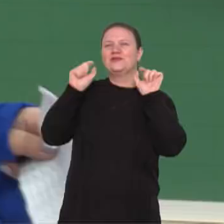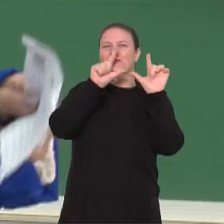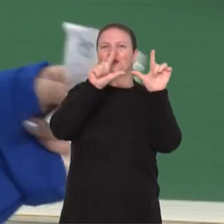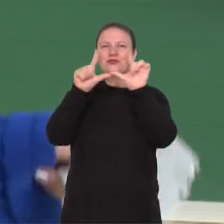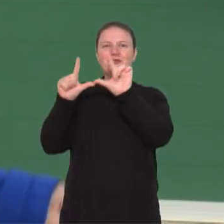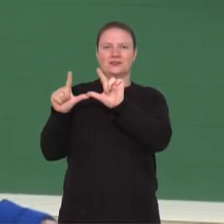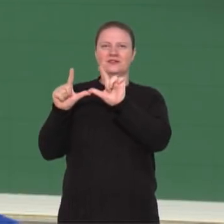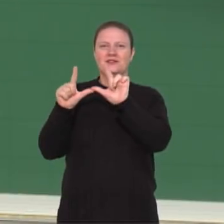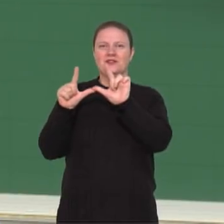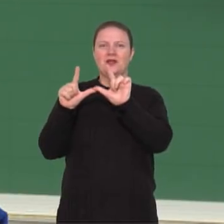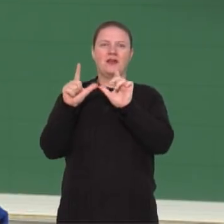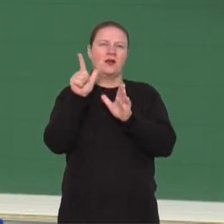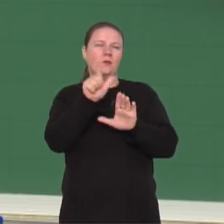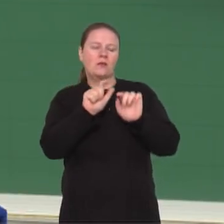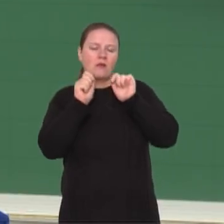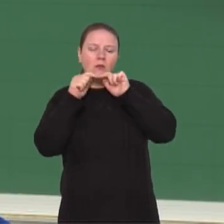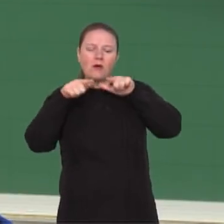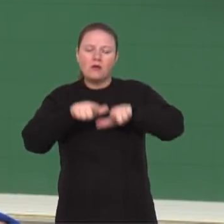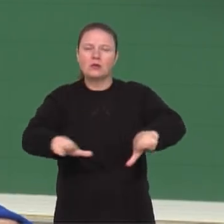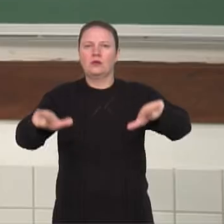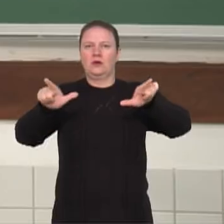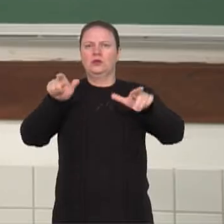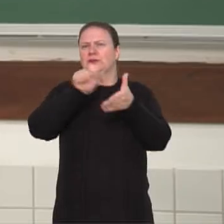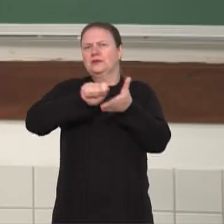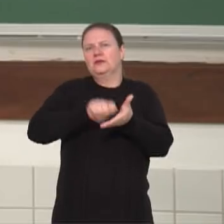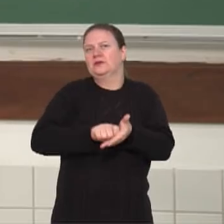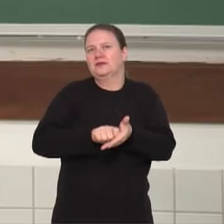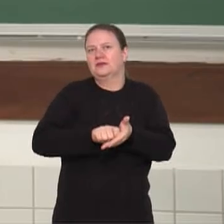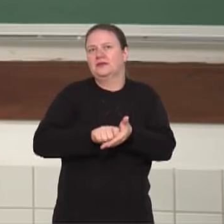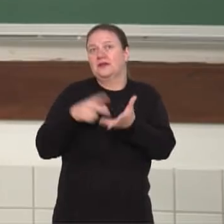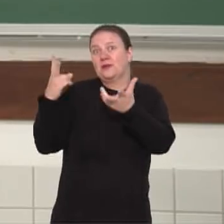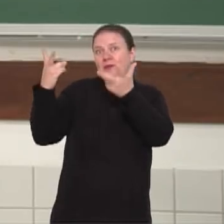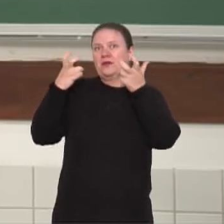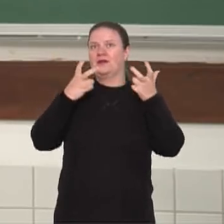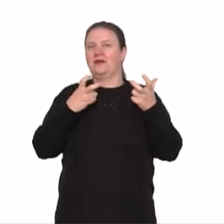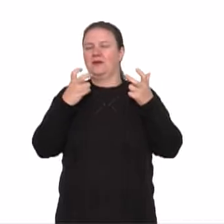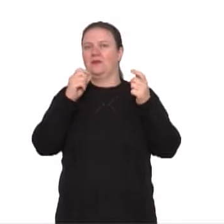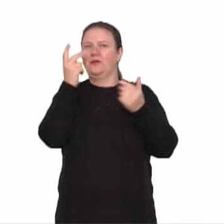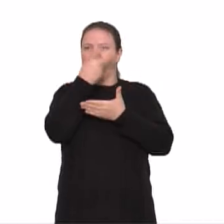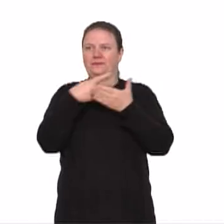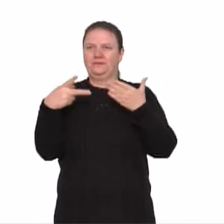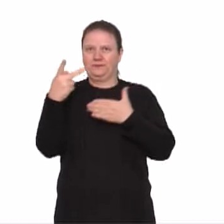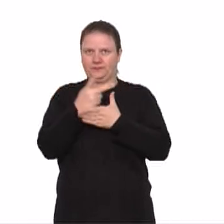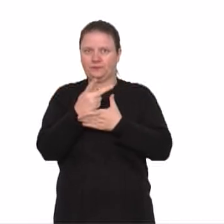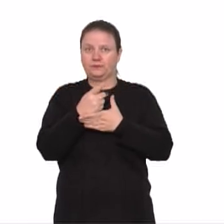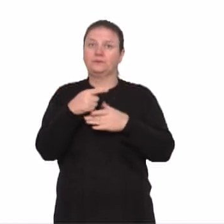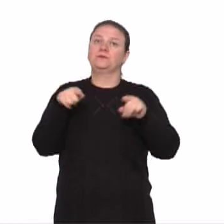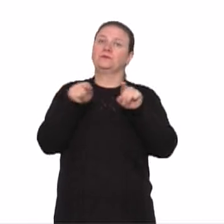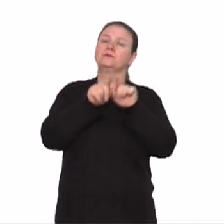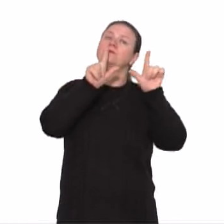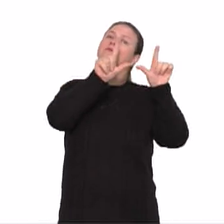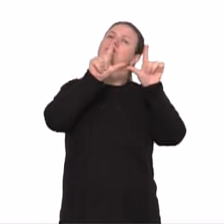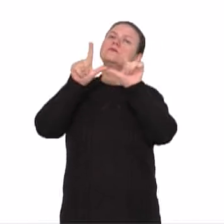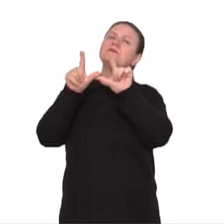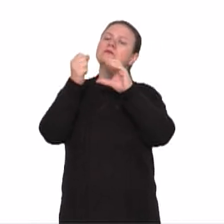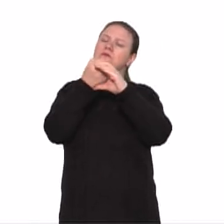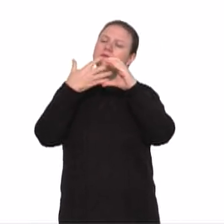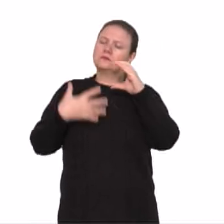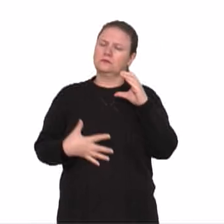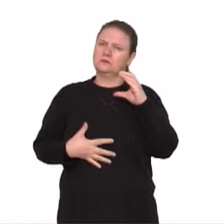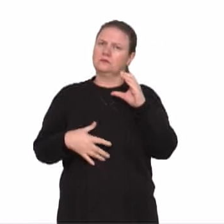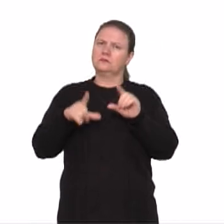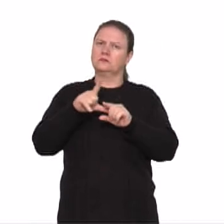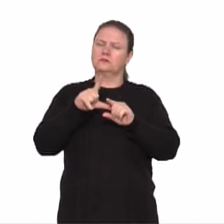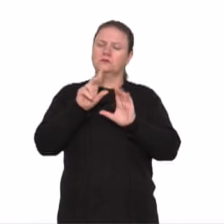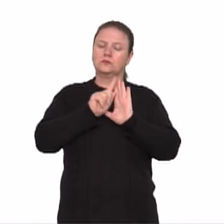a linguagem não verbal aí presente nessa tirinha. Então, as tirinhas têm algumas características também enquanto gênero